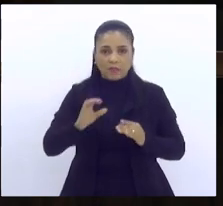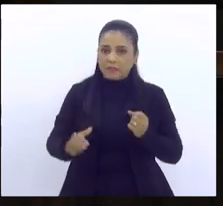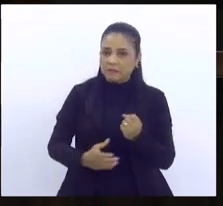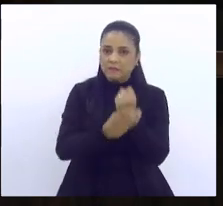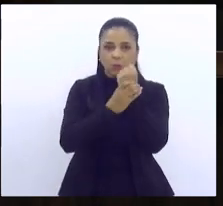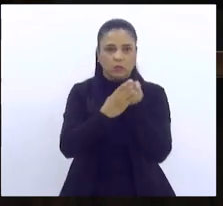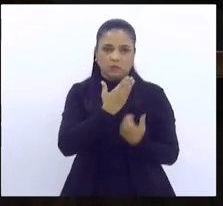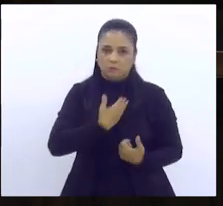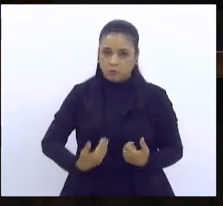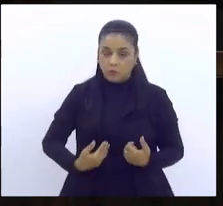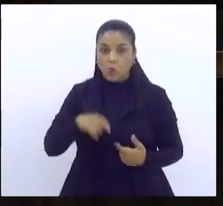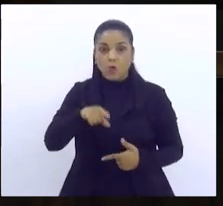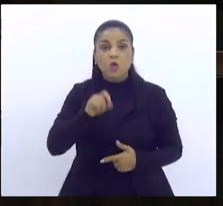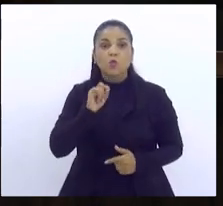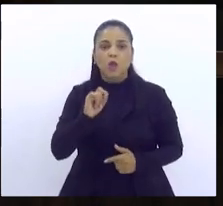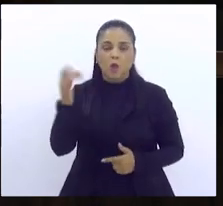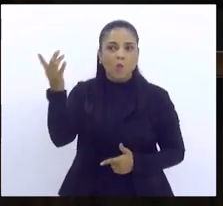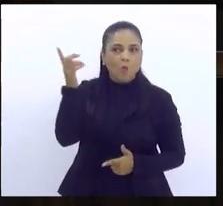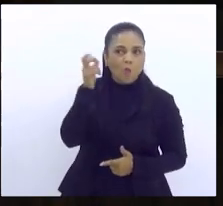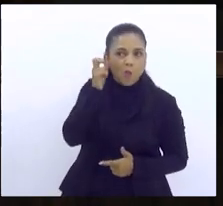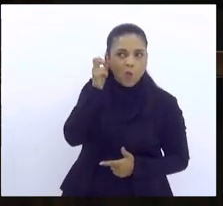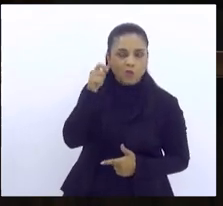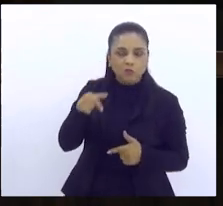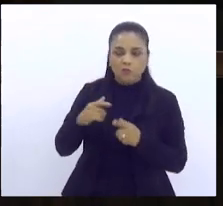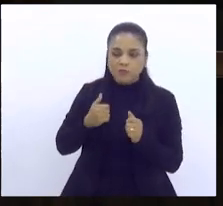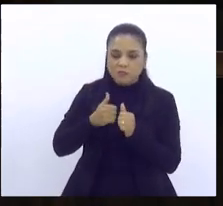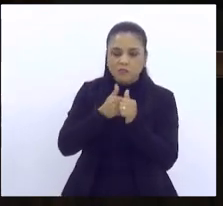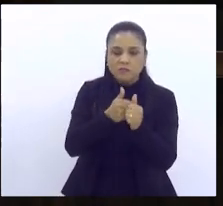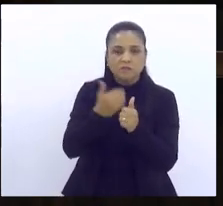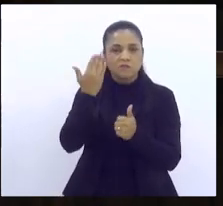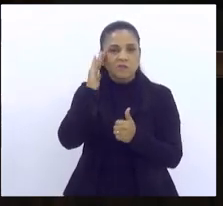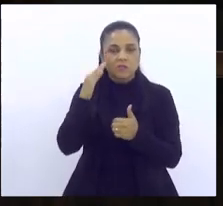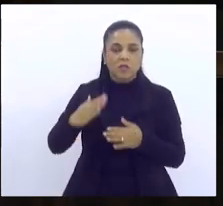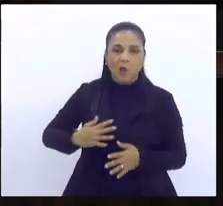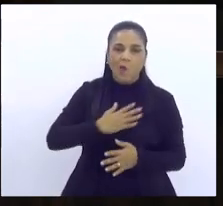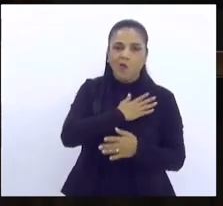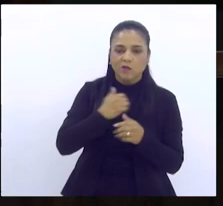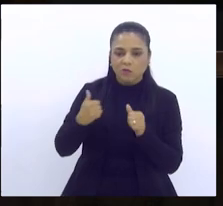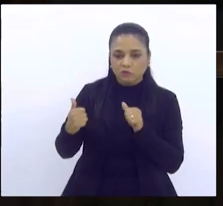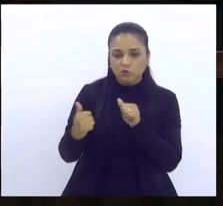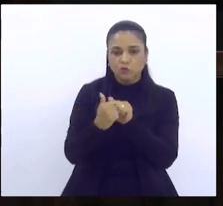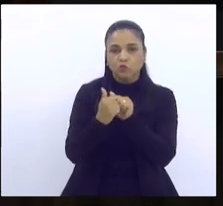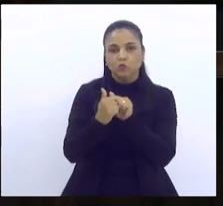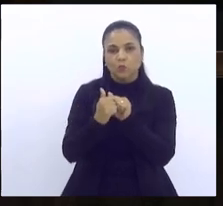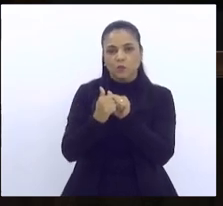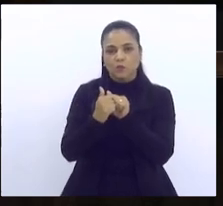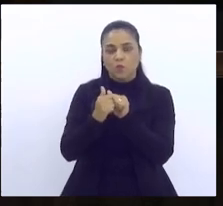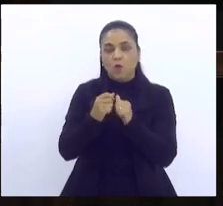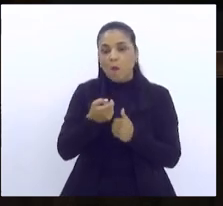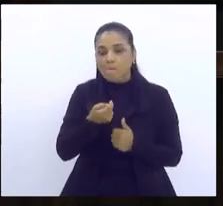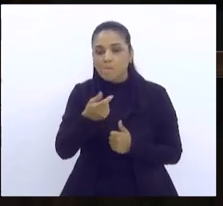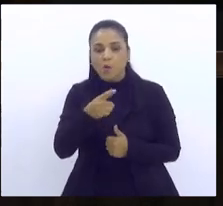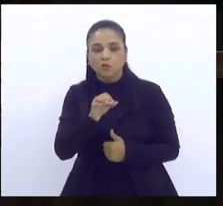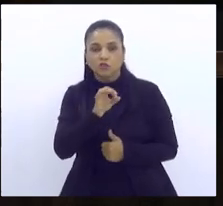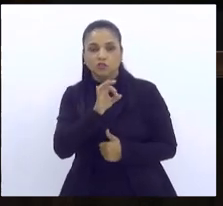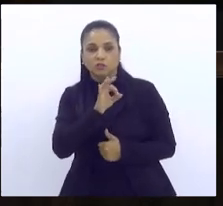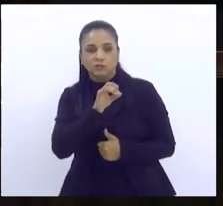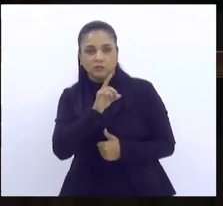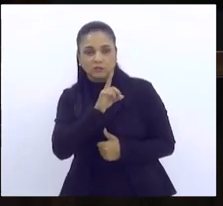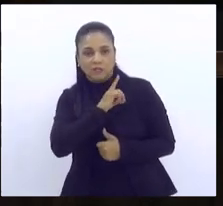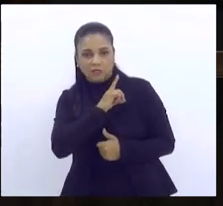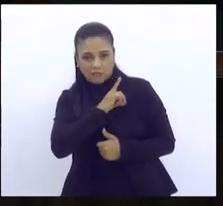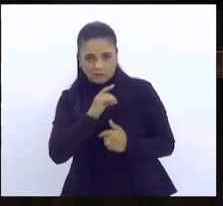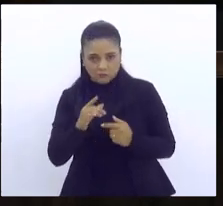senão daquilo que eu ouço dos que entendem e me acompanham, os coronéis, os poucos delegados de polícia que me acompanham. Ontem,